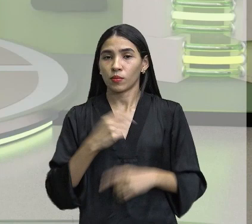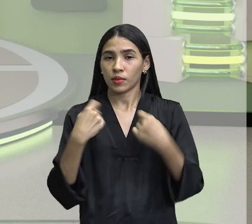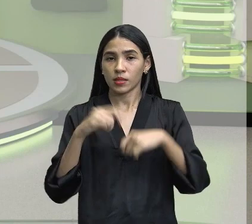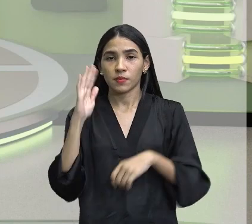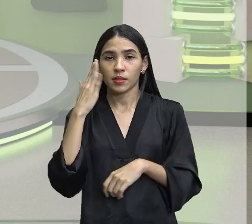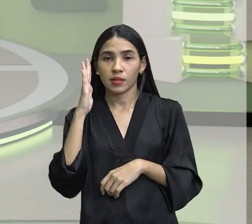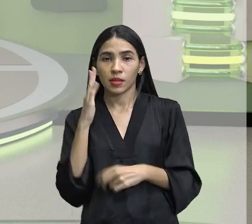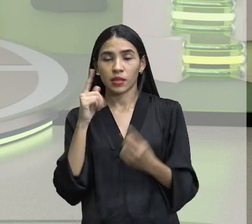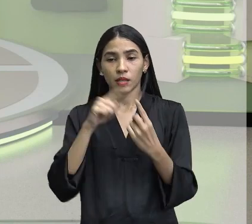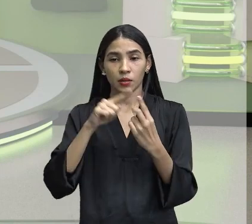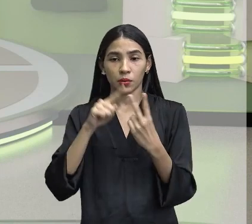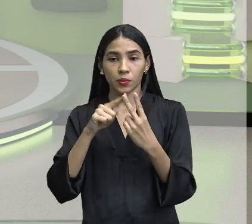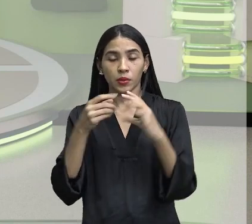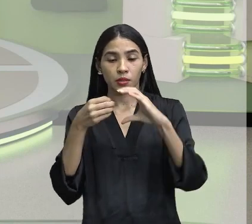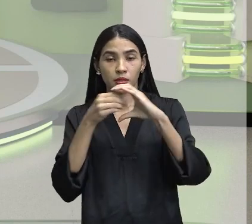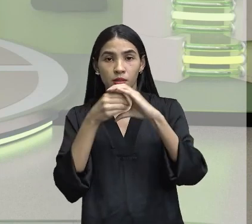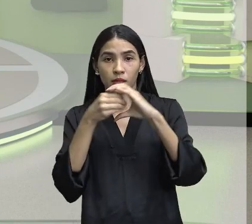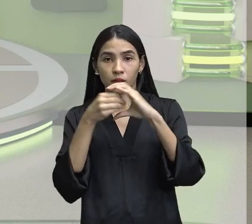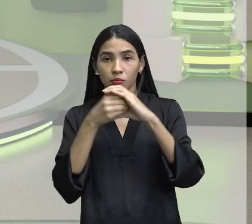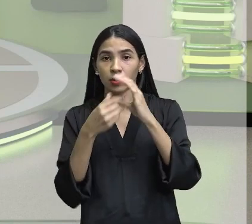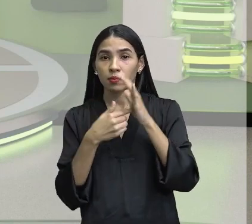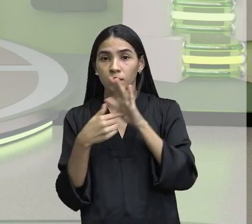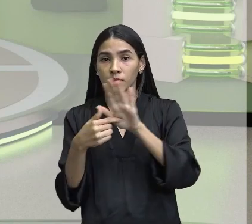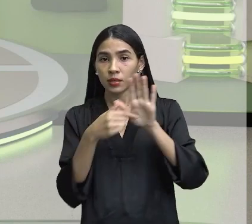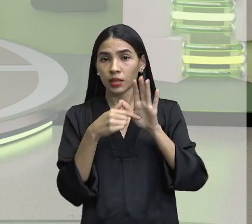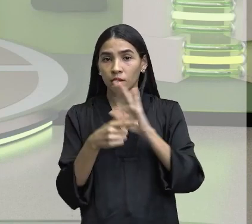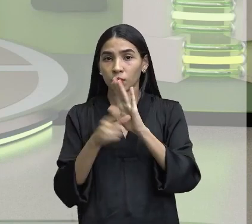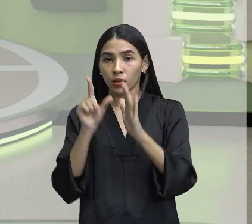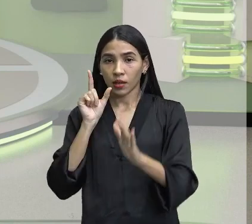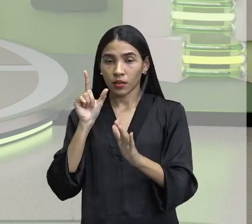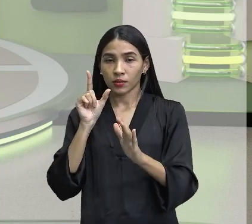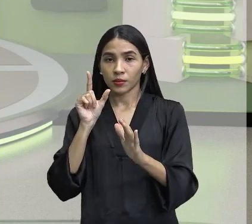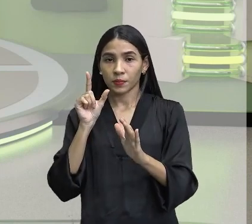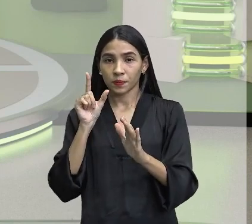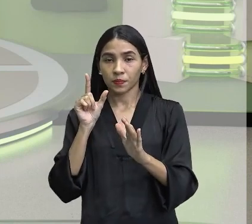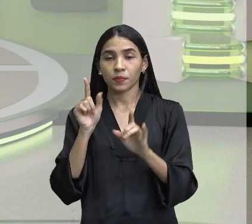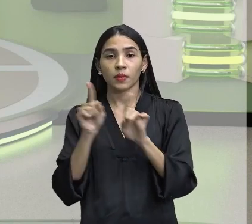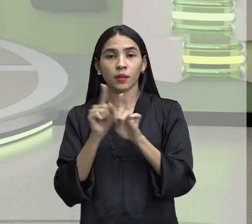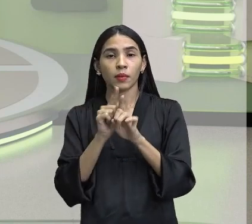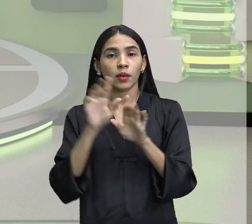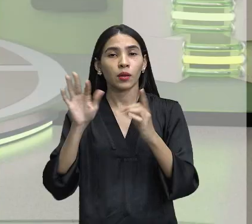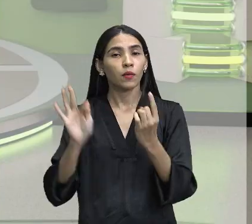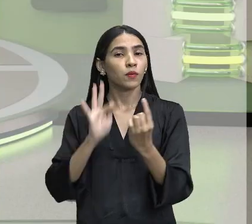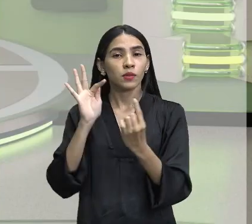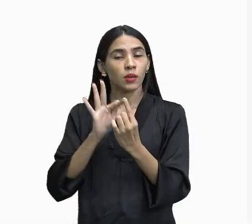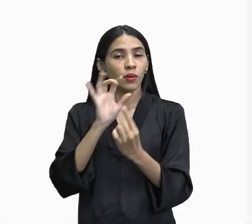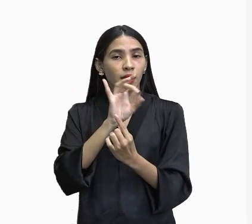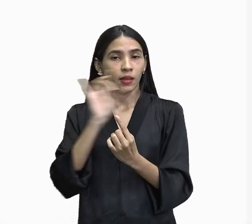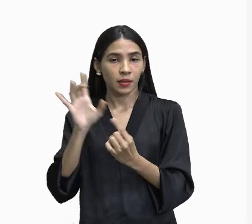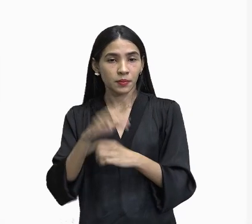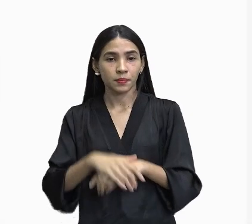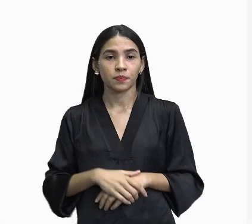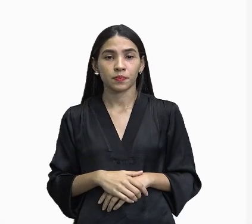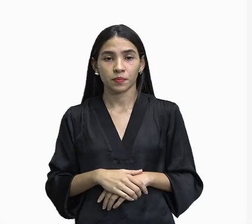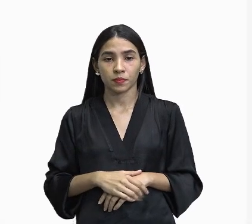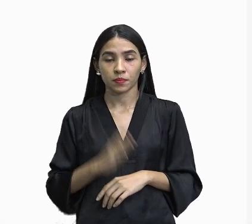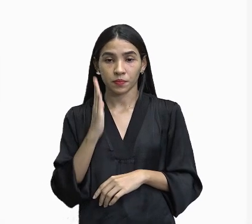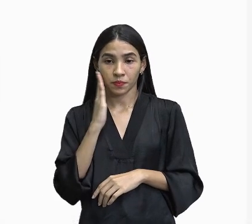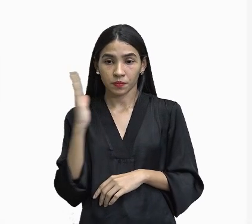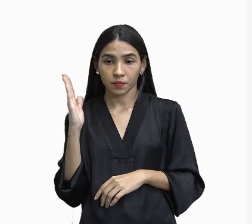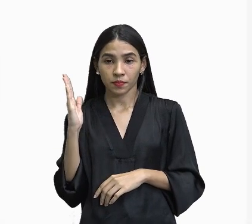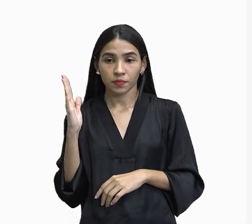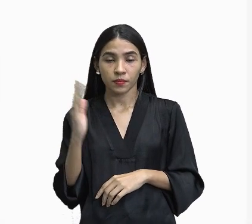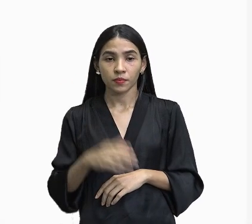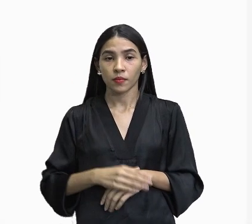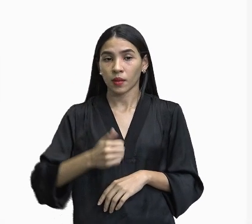as duas células que foi apresentado anteriormente e as funções de cada uma delas. Vamos lá?